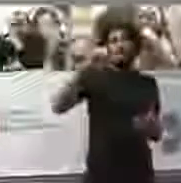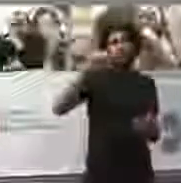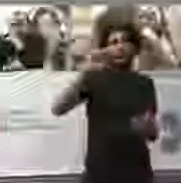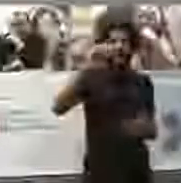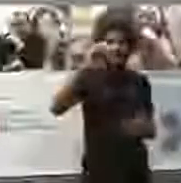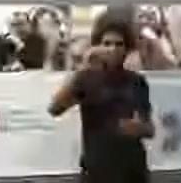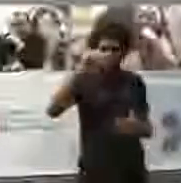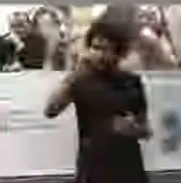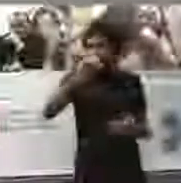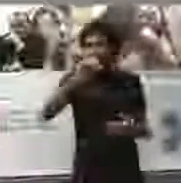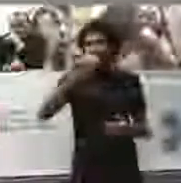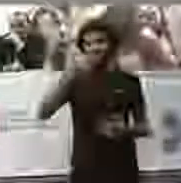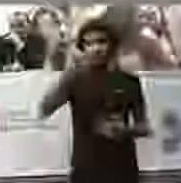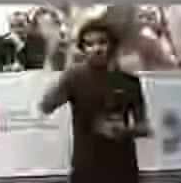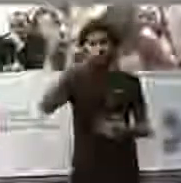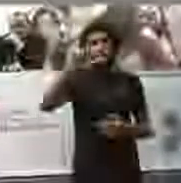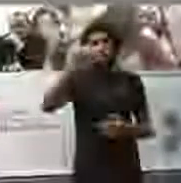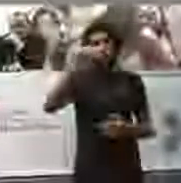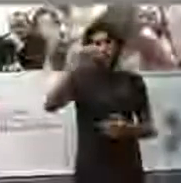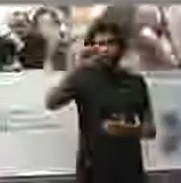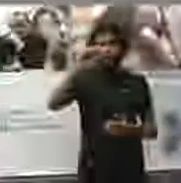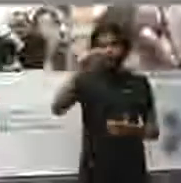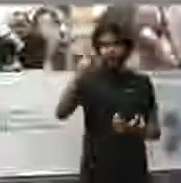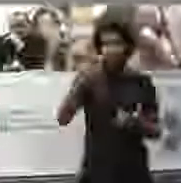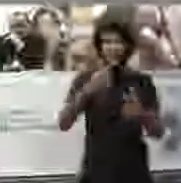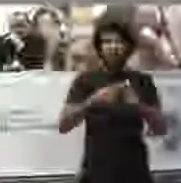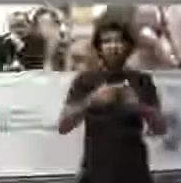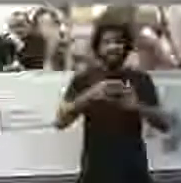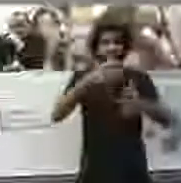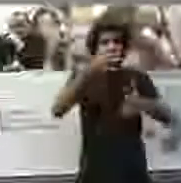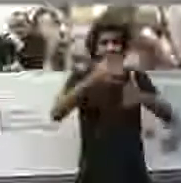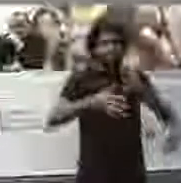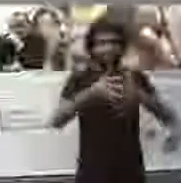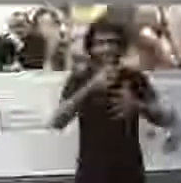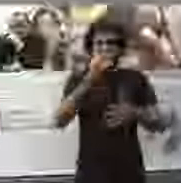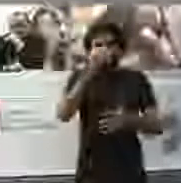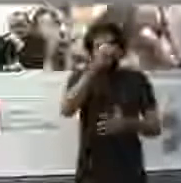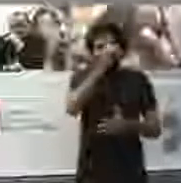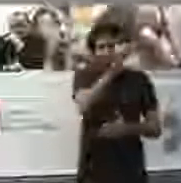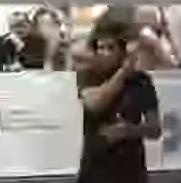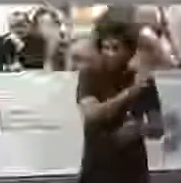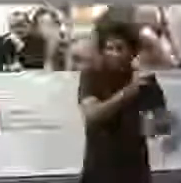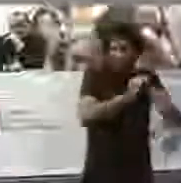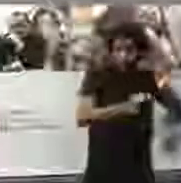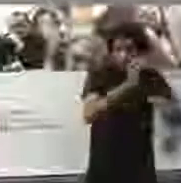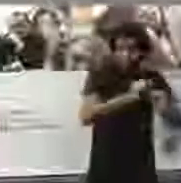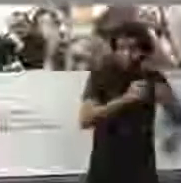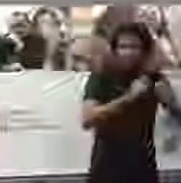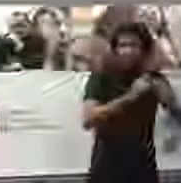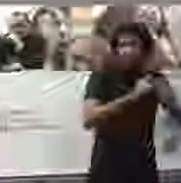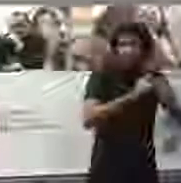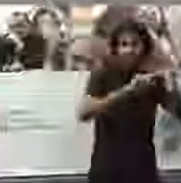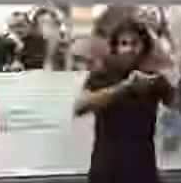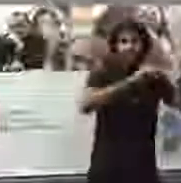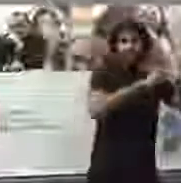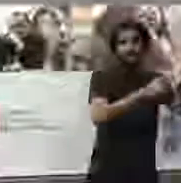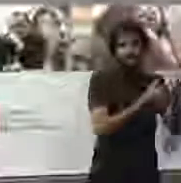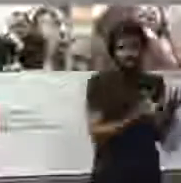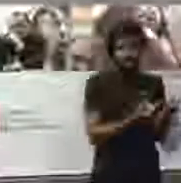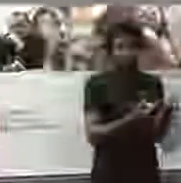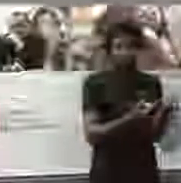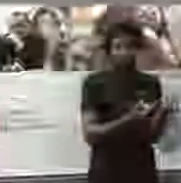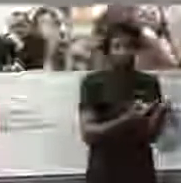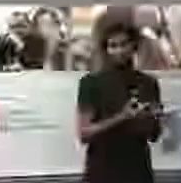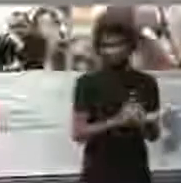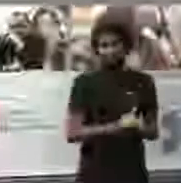porque é é complicado para o juiz é bem complicado para o juiz recebeu uma petição que vem assinada pelo menos